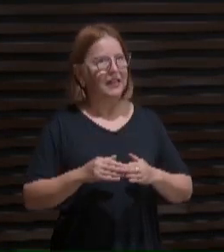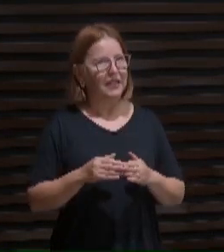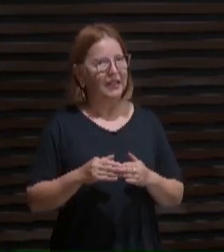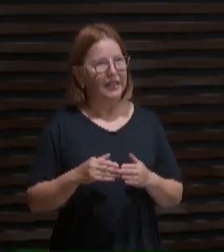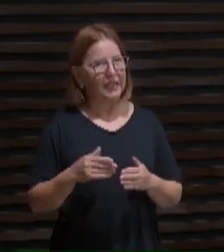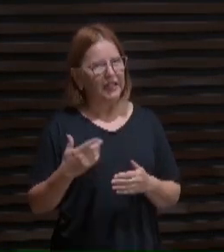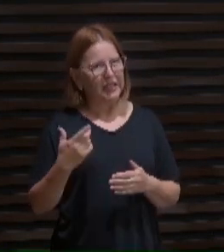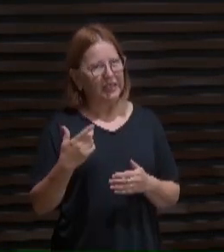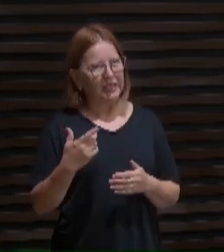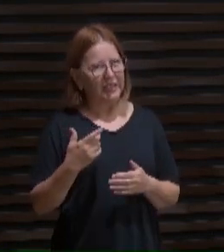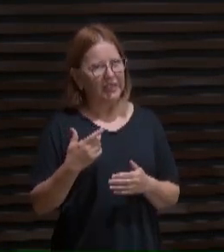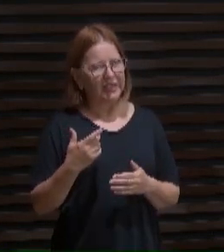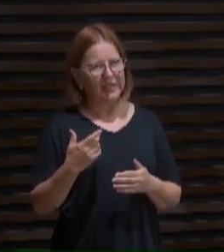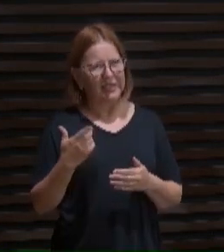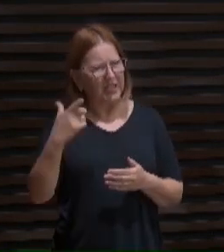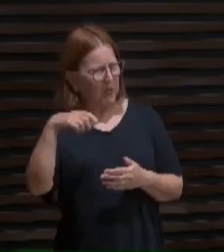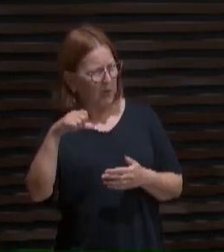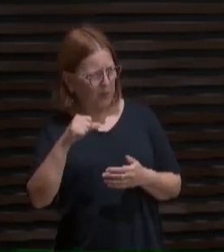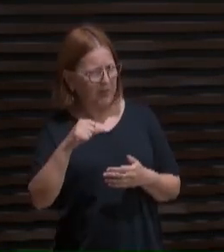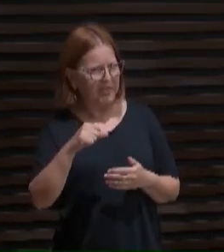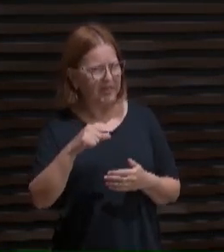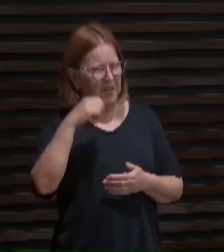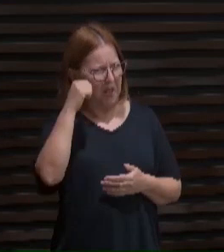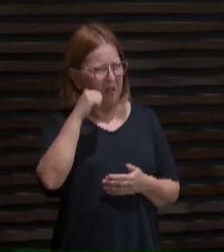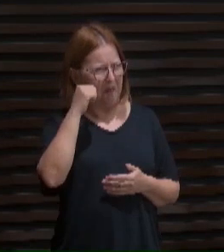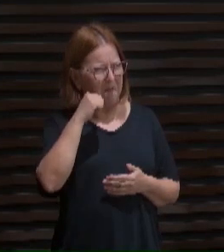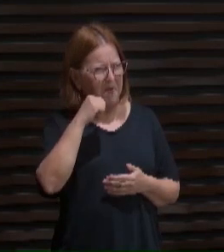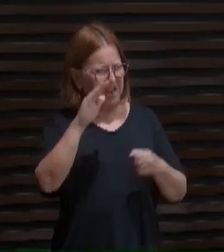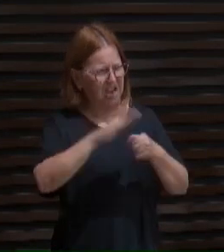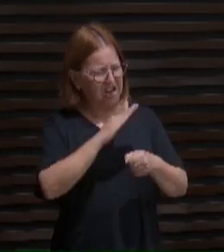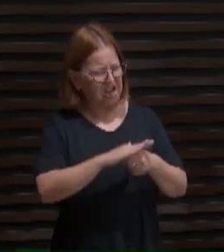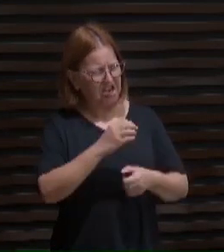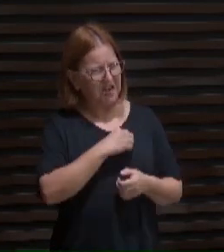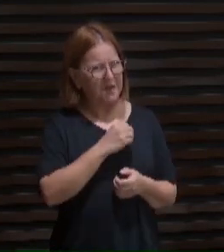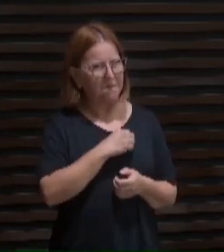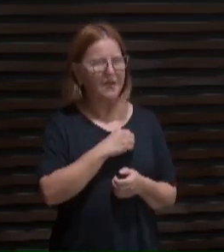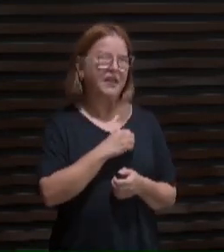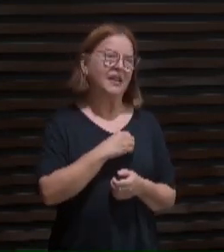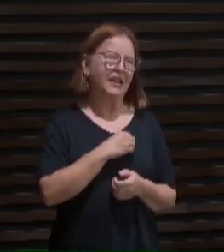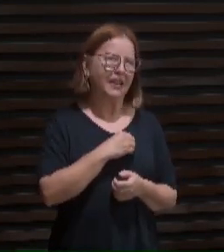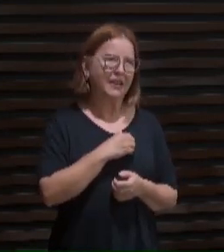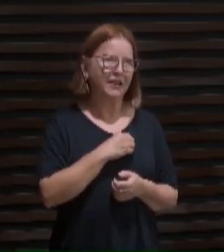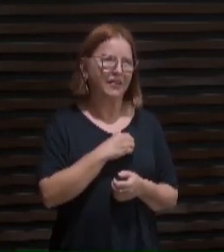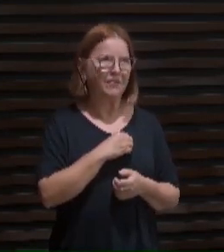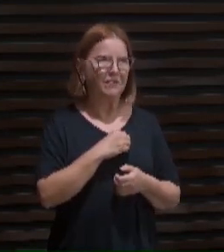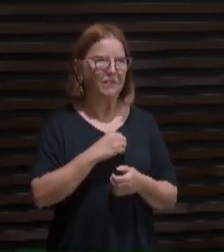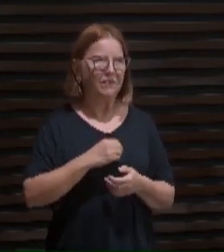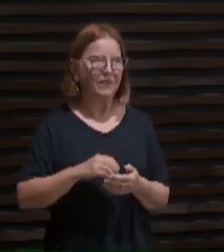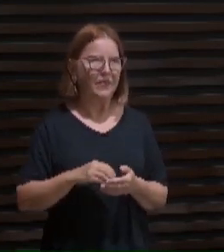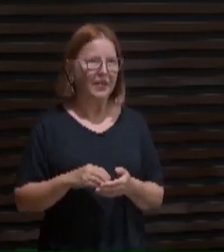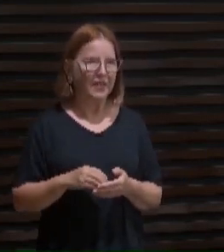mulherzinhas sobrecarregadas de pecados, conduzidas de várias paixões,